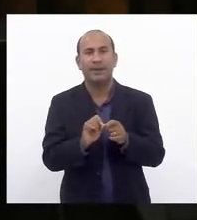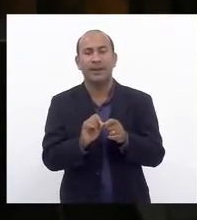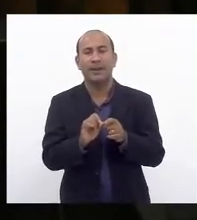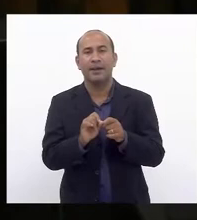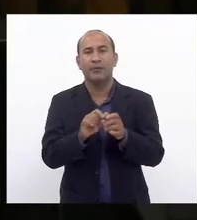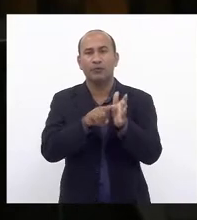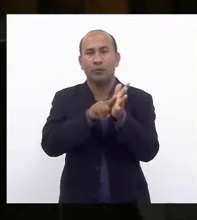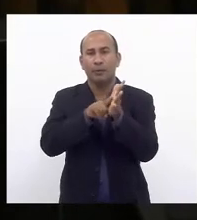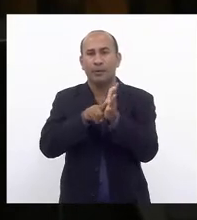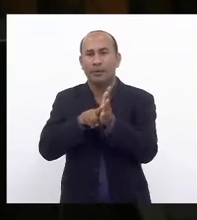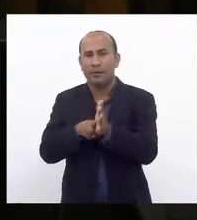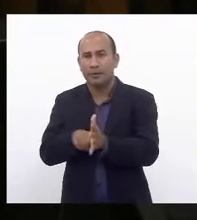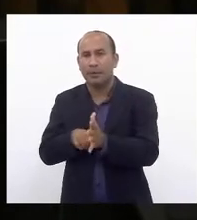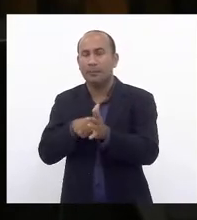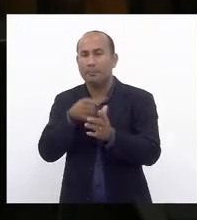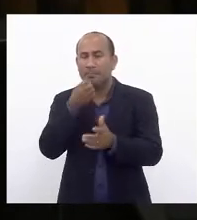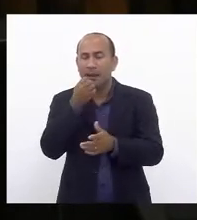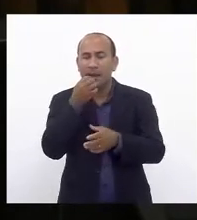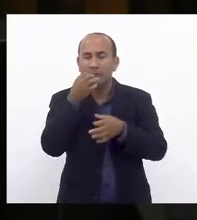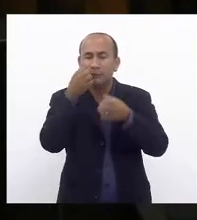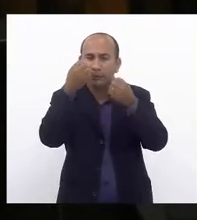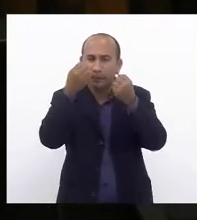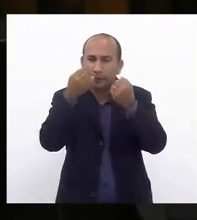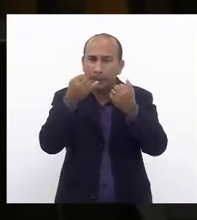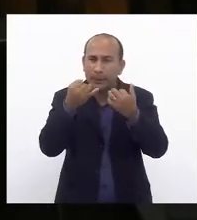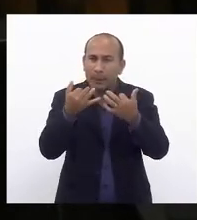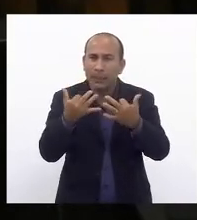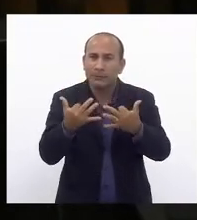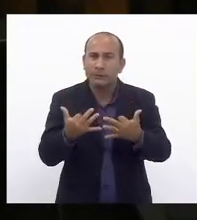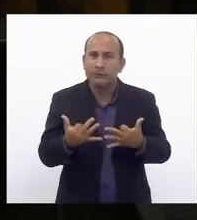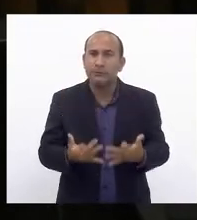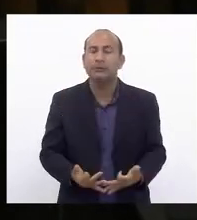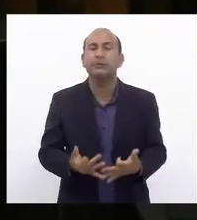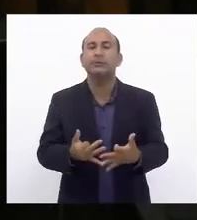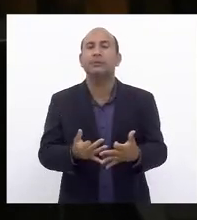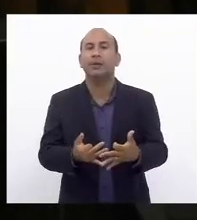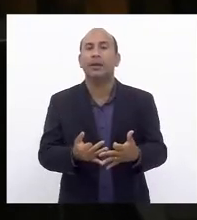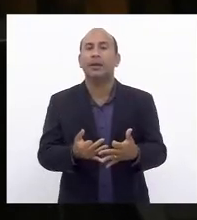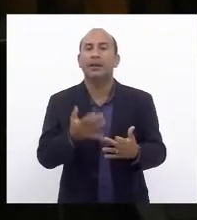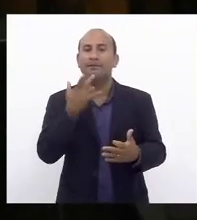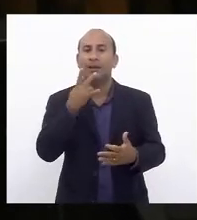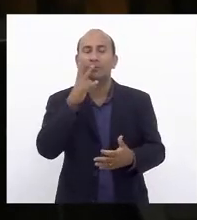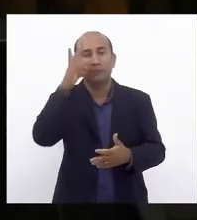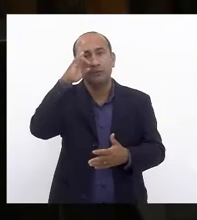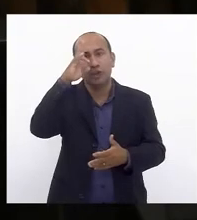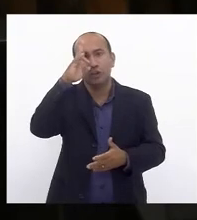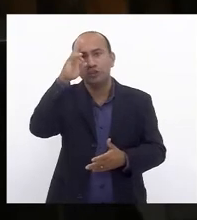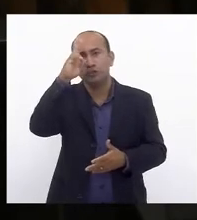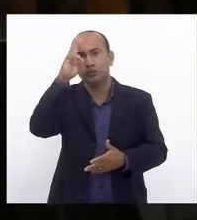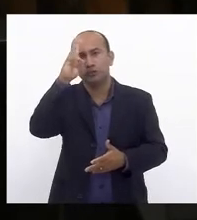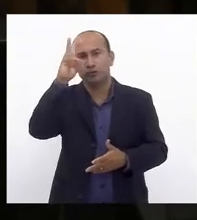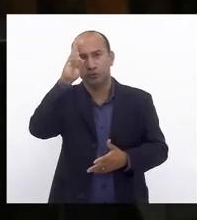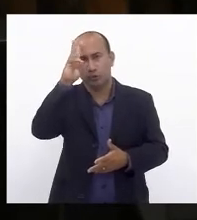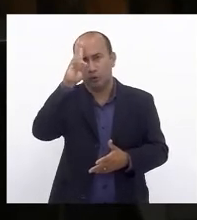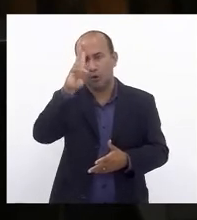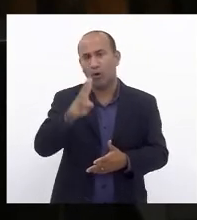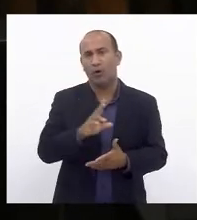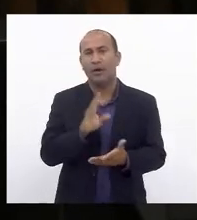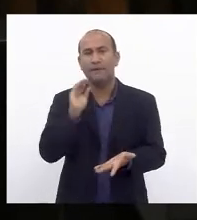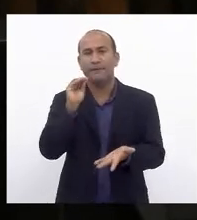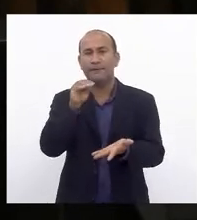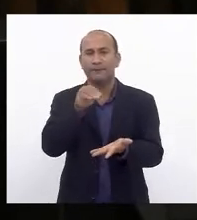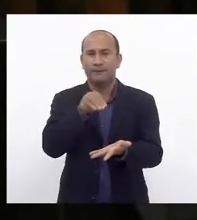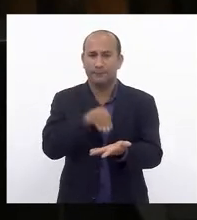análise bastante bem detalhada do histórico de